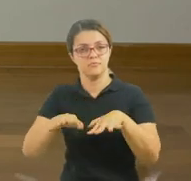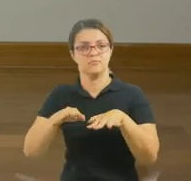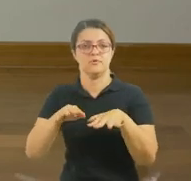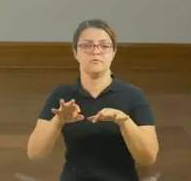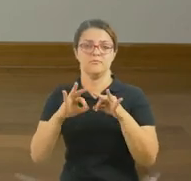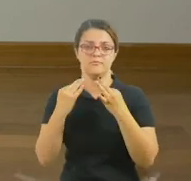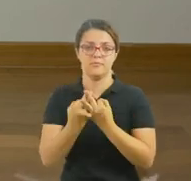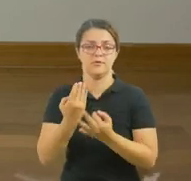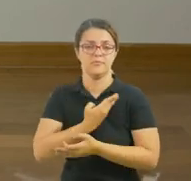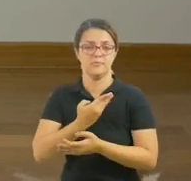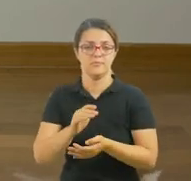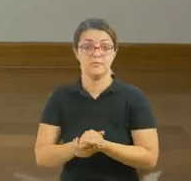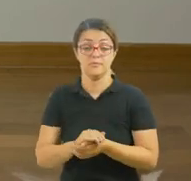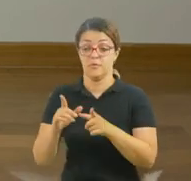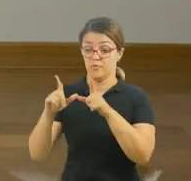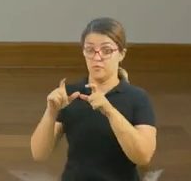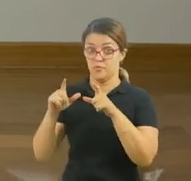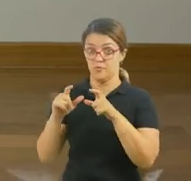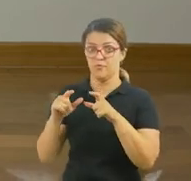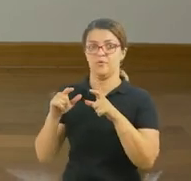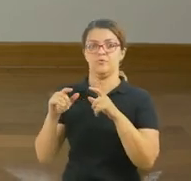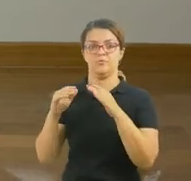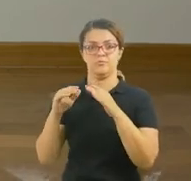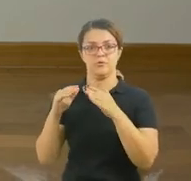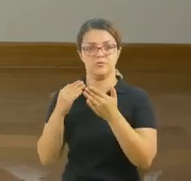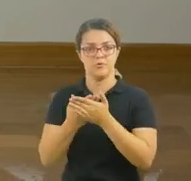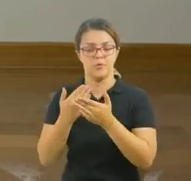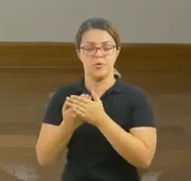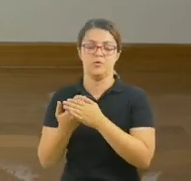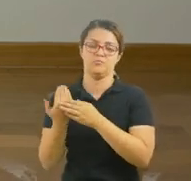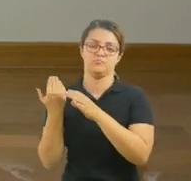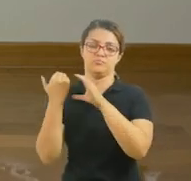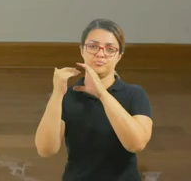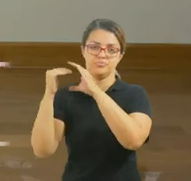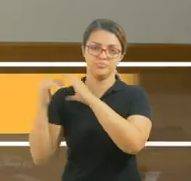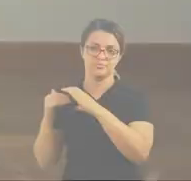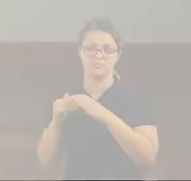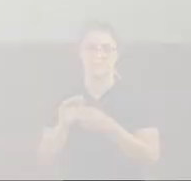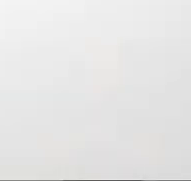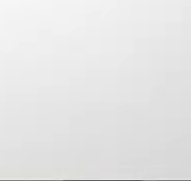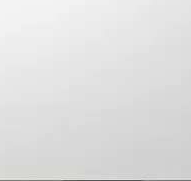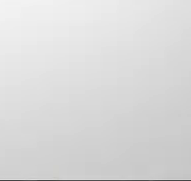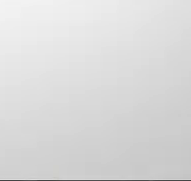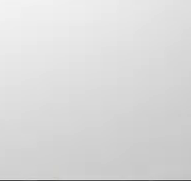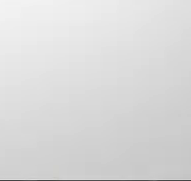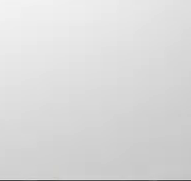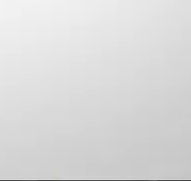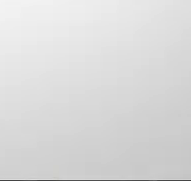atividades para as escolas e para as professoras. Um beijo, fiquem com Deus e até a próxima aula.